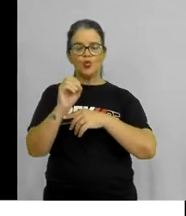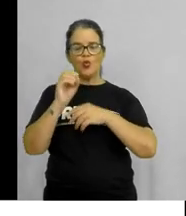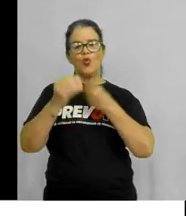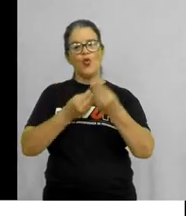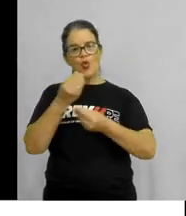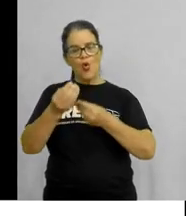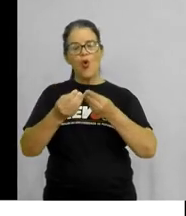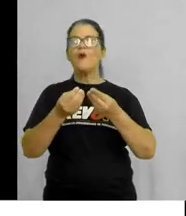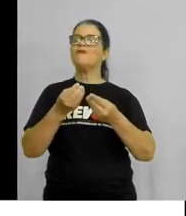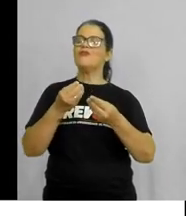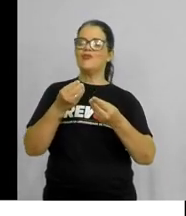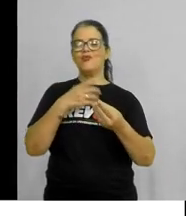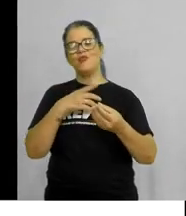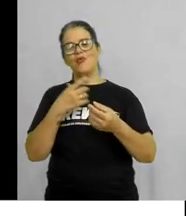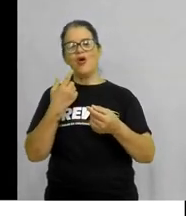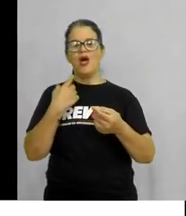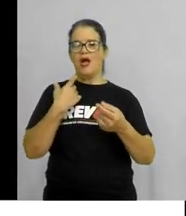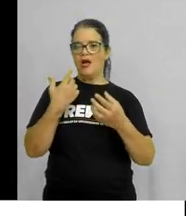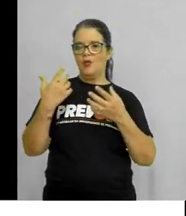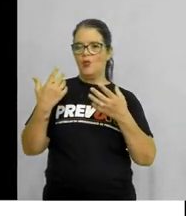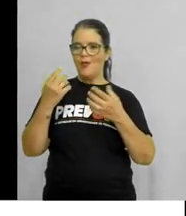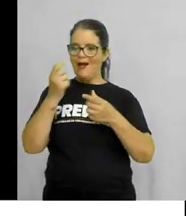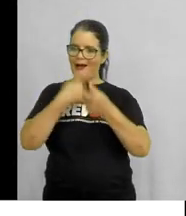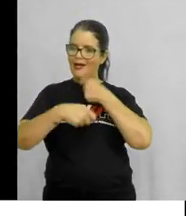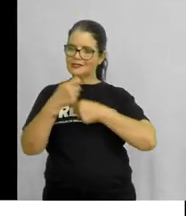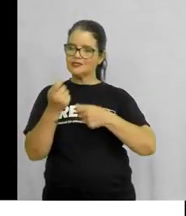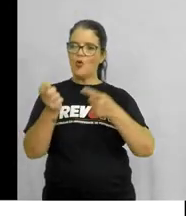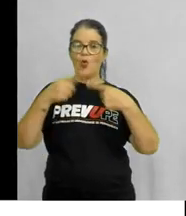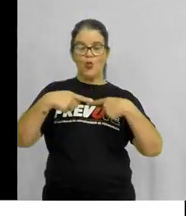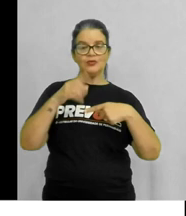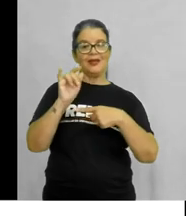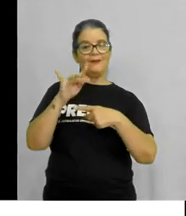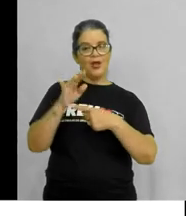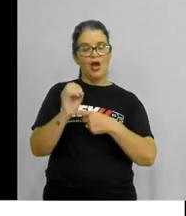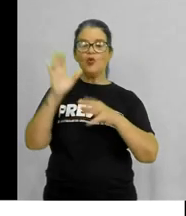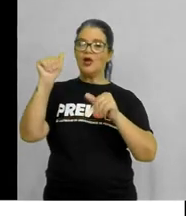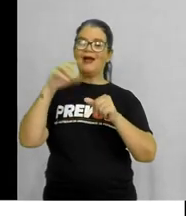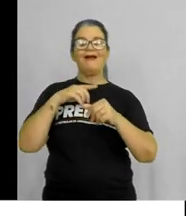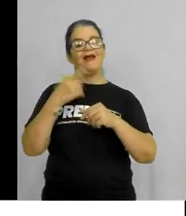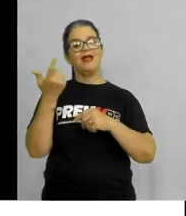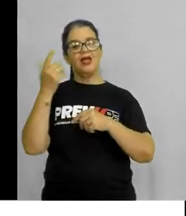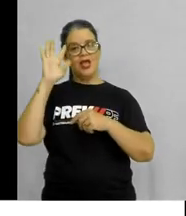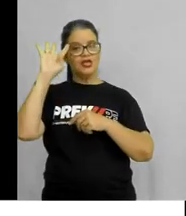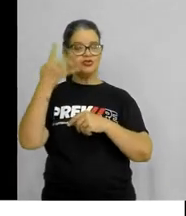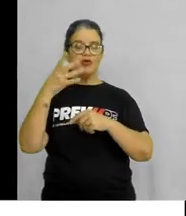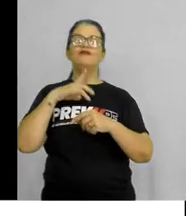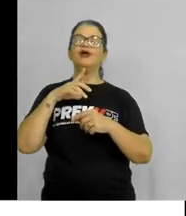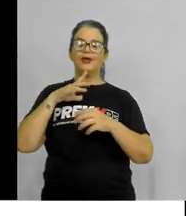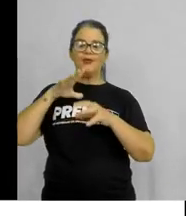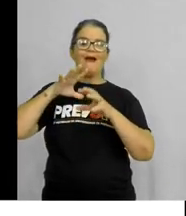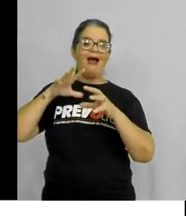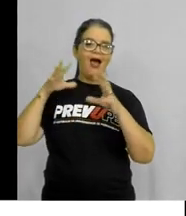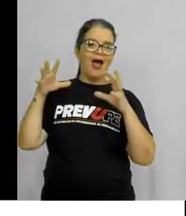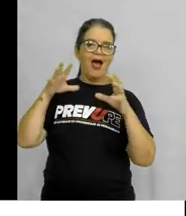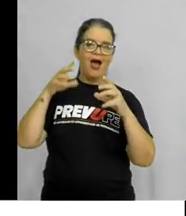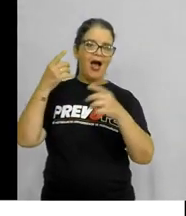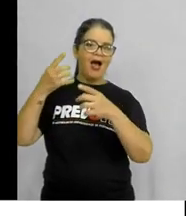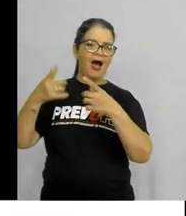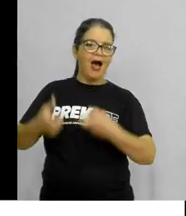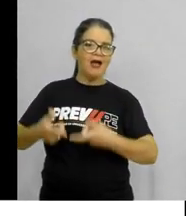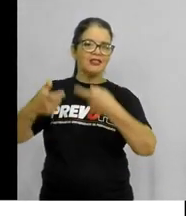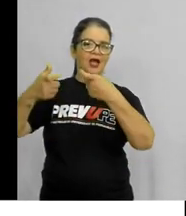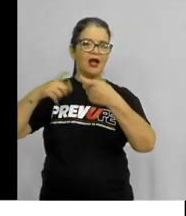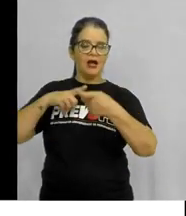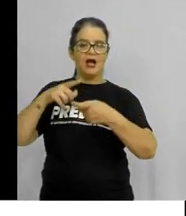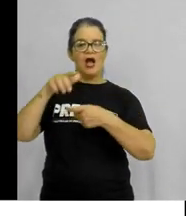embargo espanhol os holandeses decidiram atacar algumas regiões pertencentes à União Ibérica assim